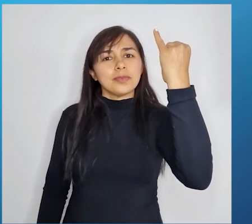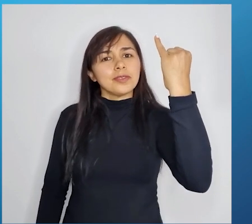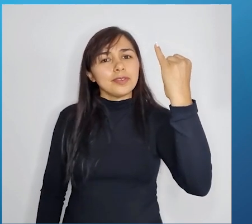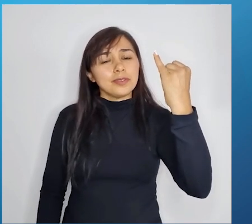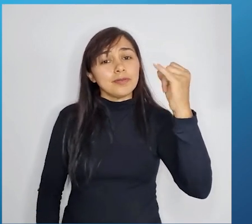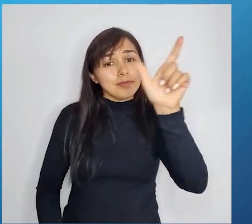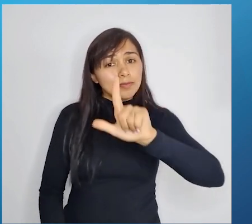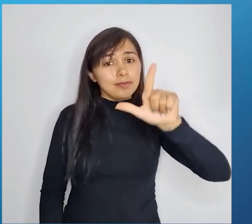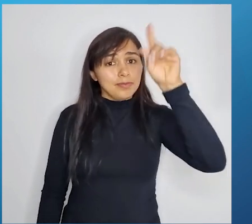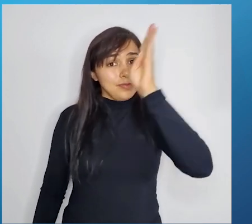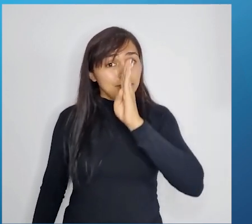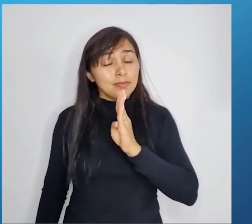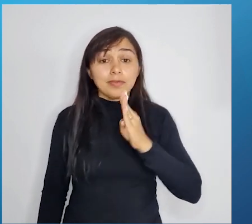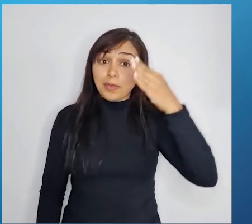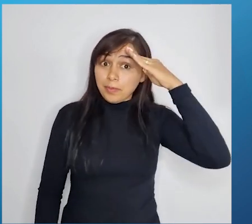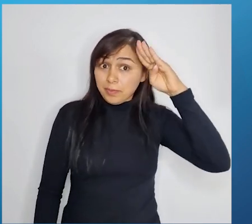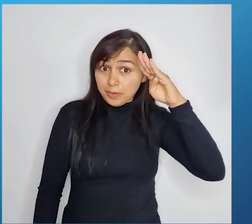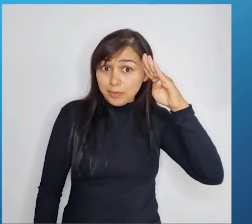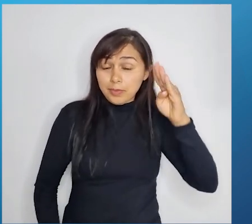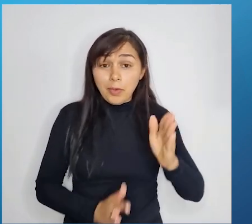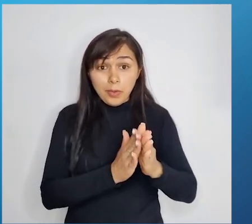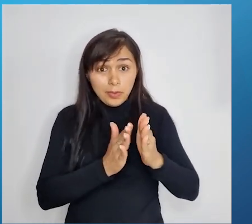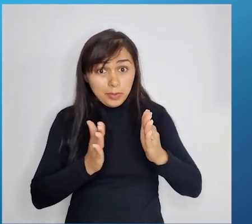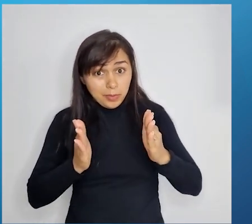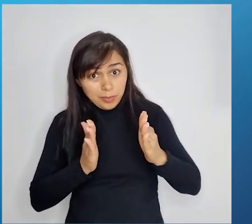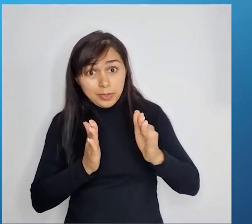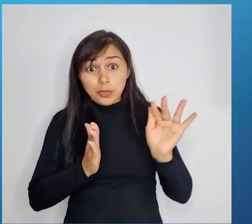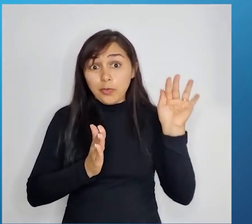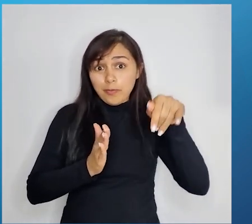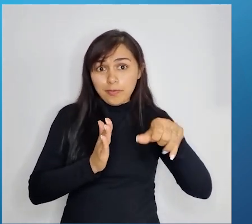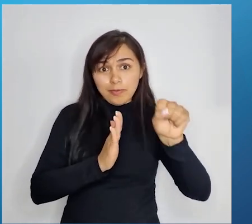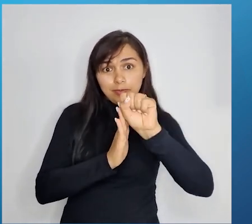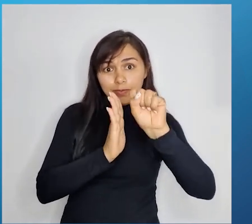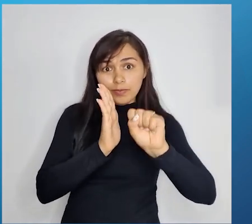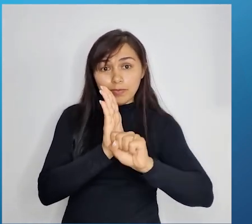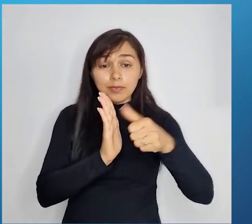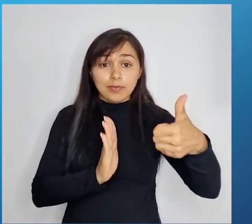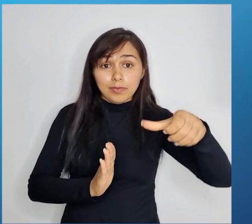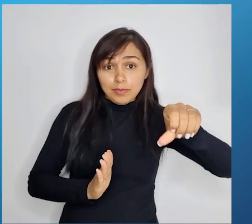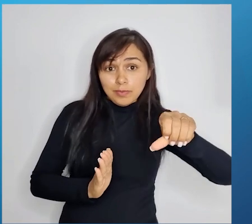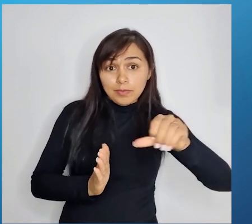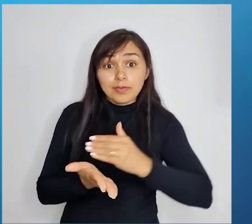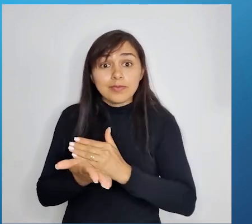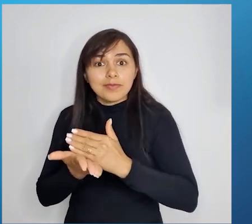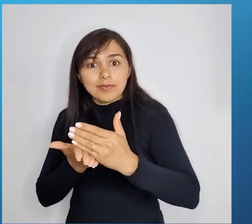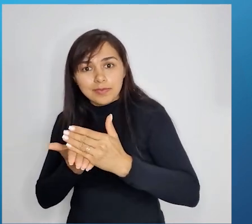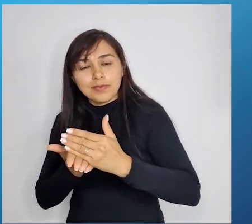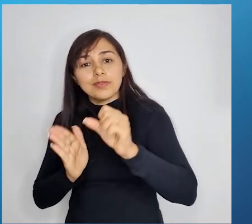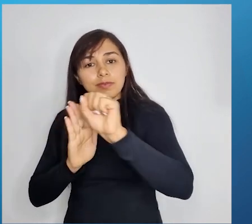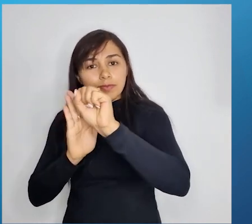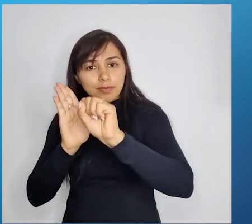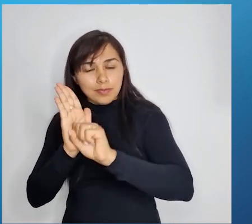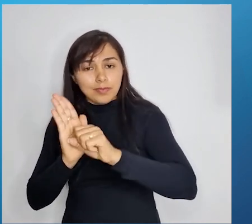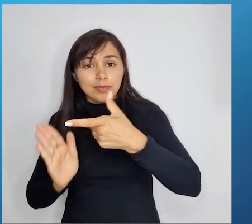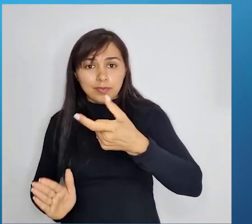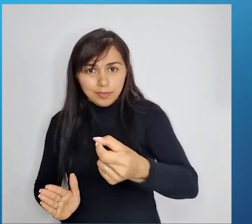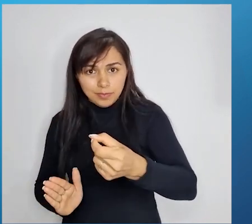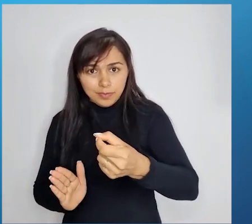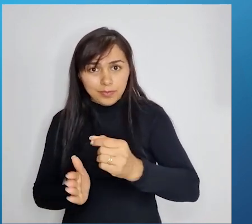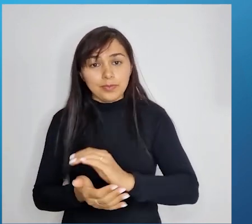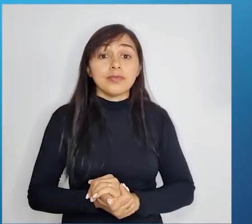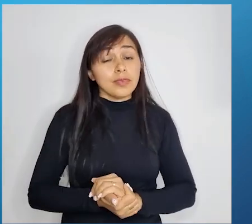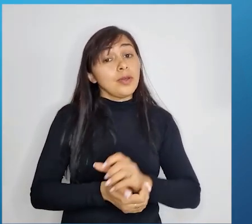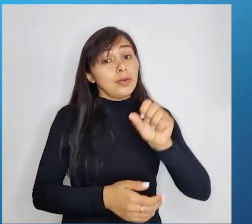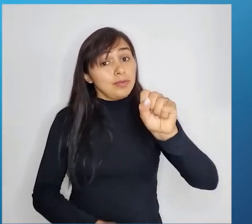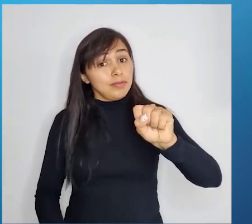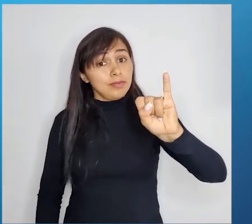brasileira, principalmente durante o final do século XIX e início do século XX. Surgido como